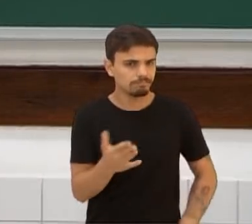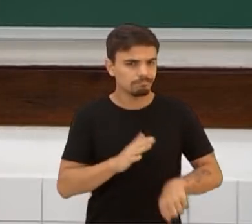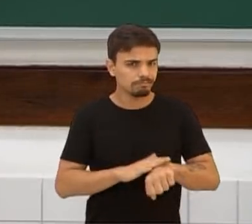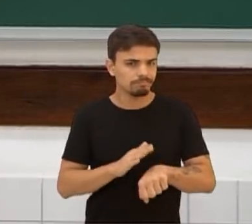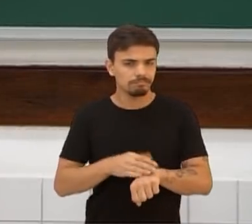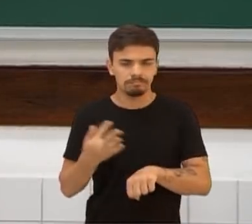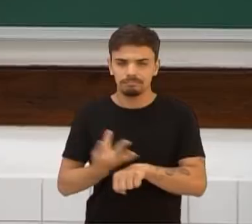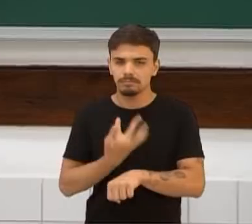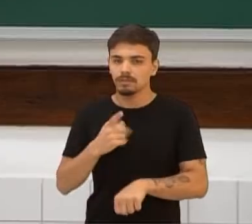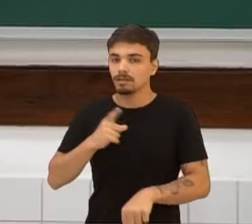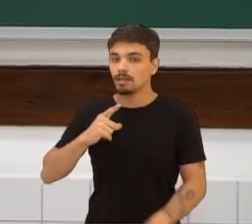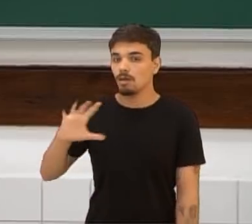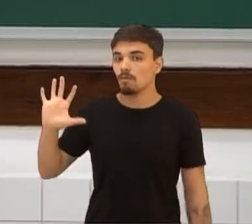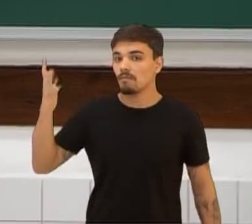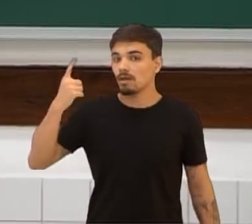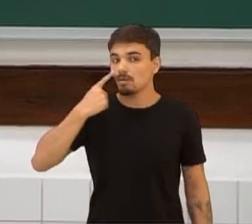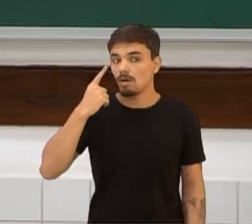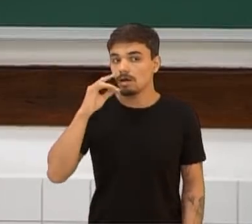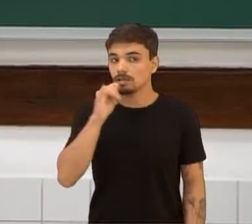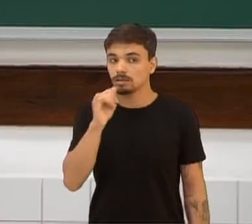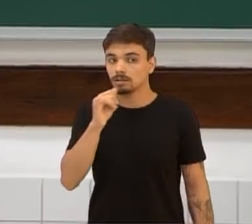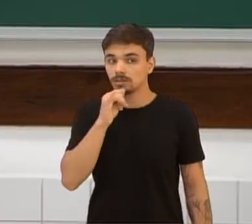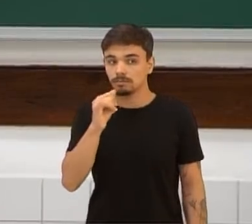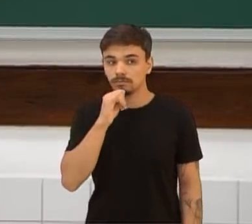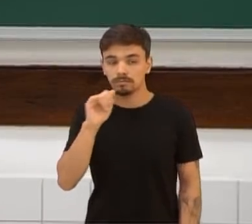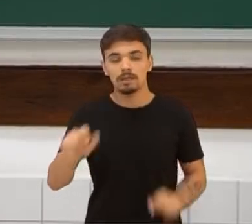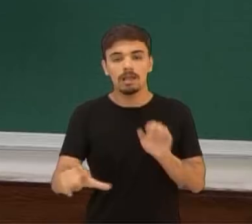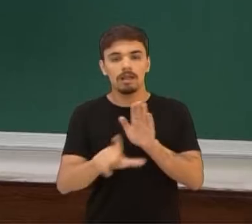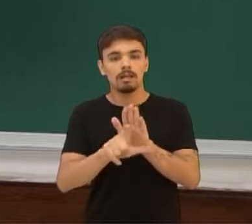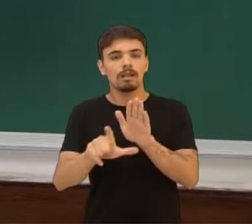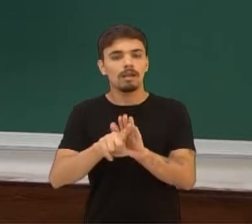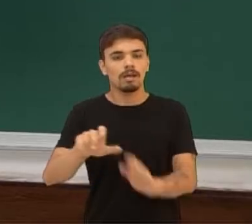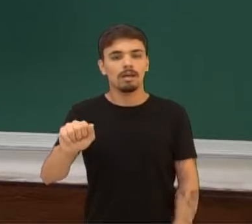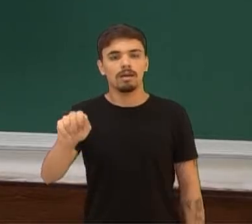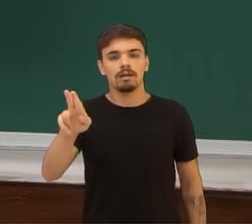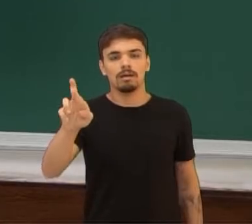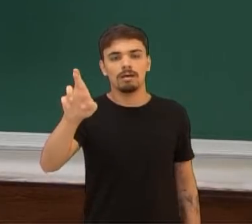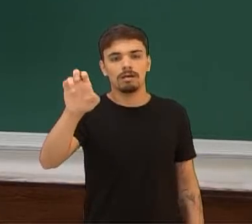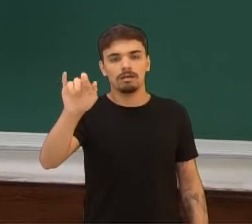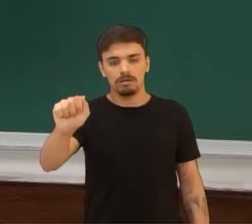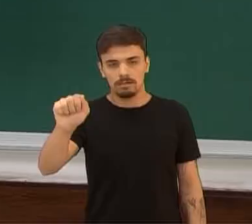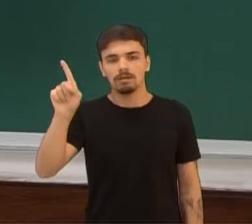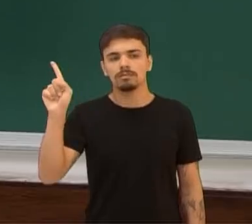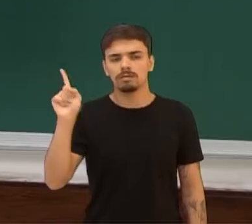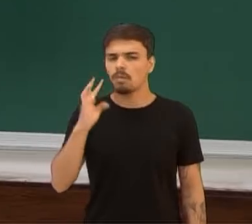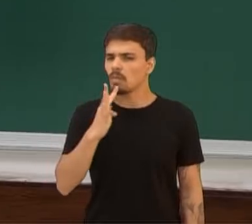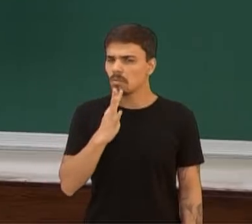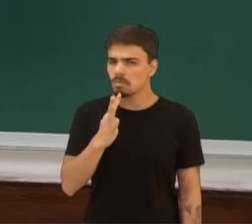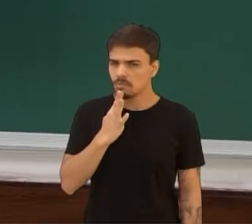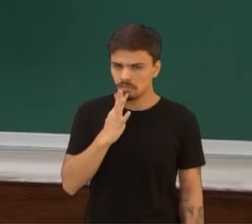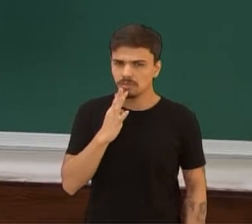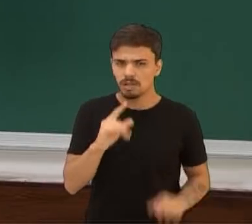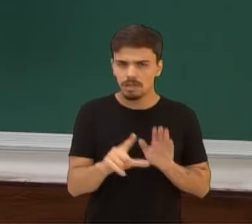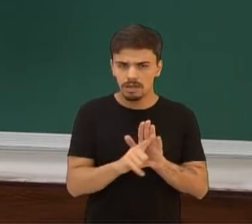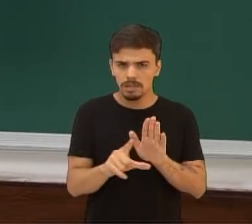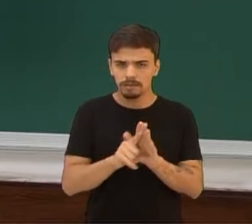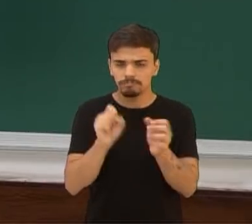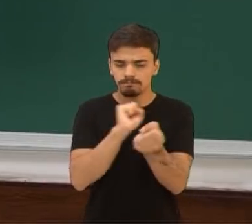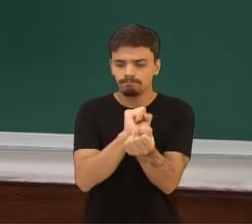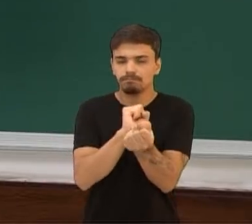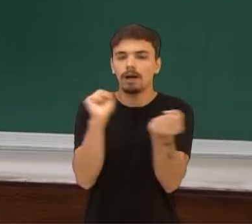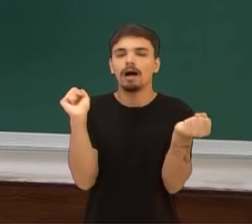um exemplo de um fato histórico. A Lei Áurea. Conhecem a Lei Áurea? A Lei Áurea foi aquela que